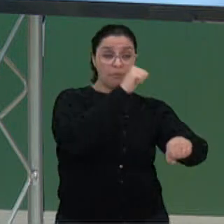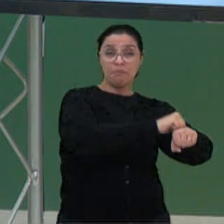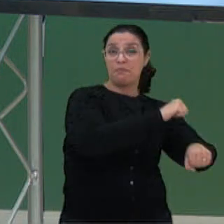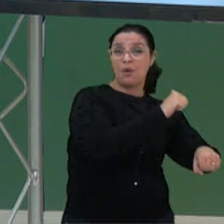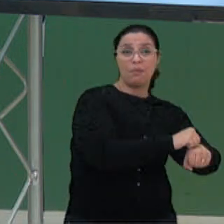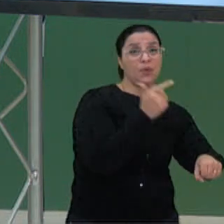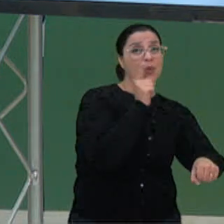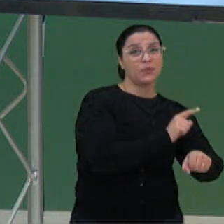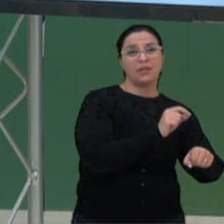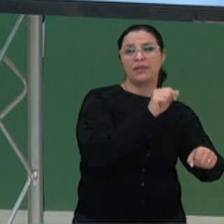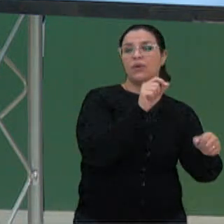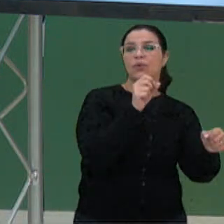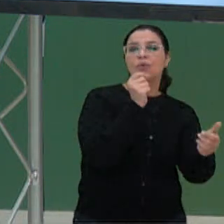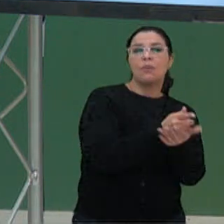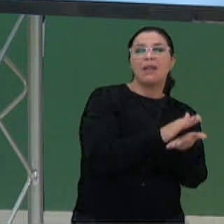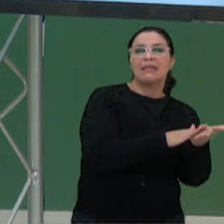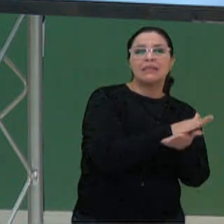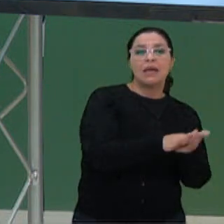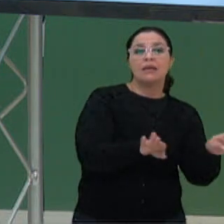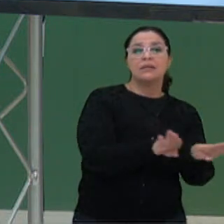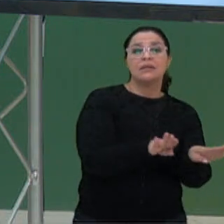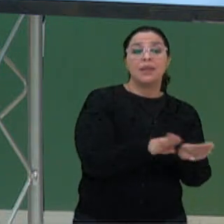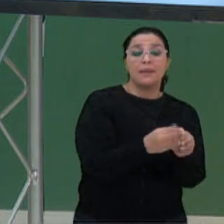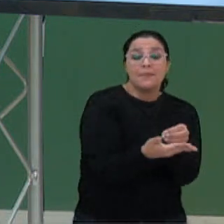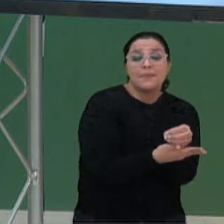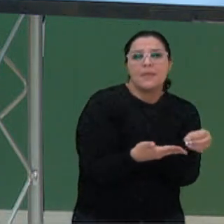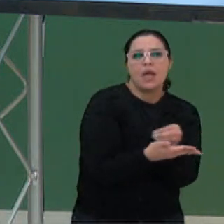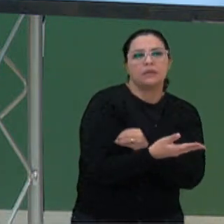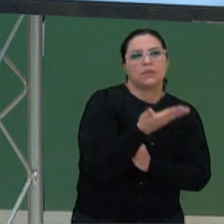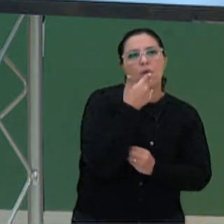acesso nem mesmo àquilo que garante a sua sobrevivência.